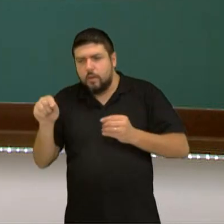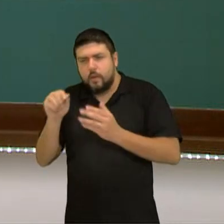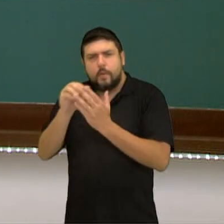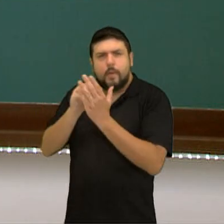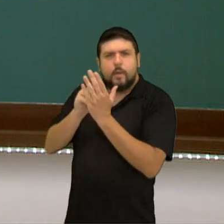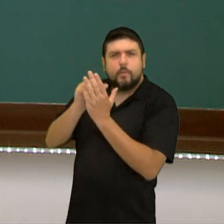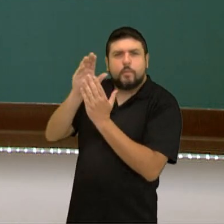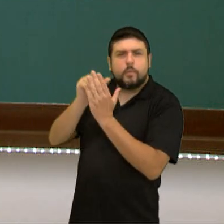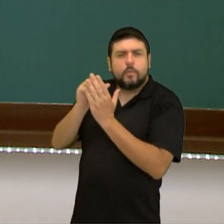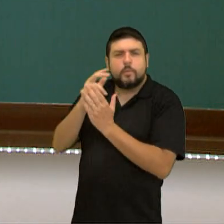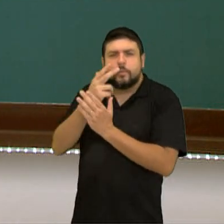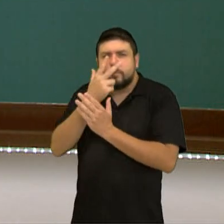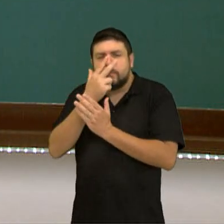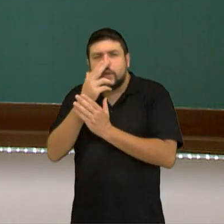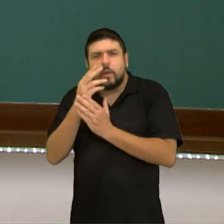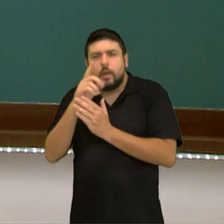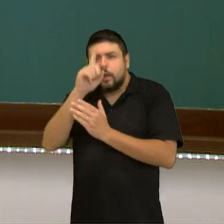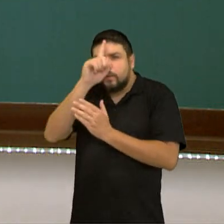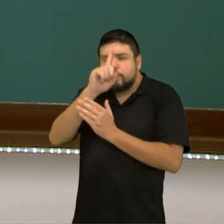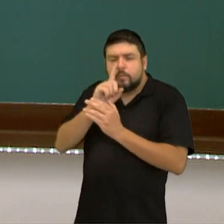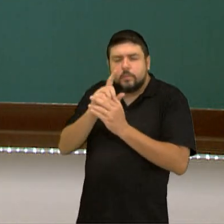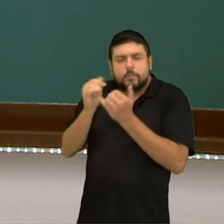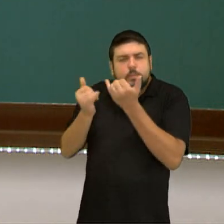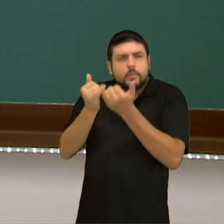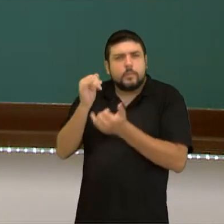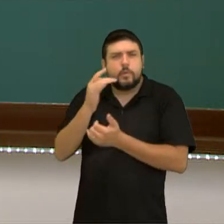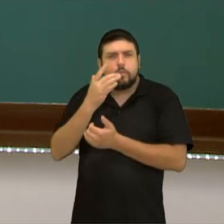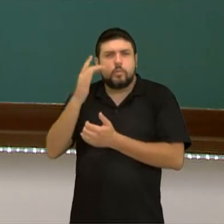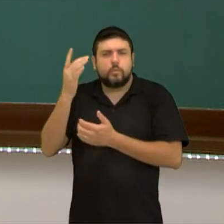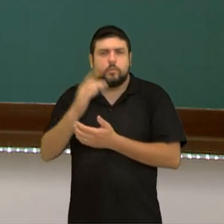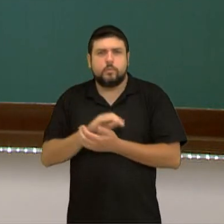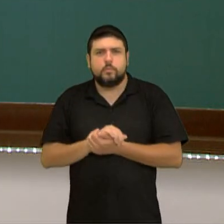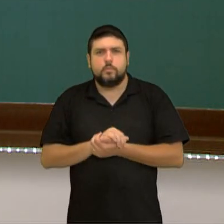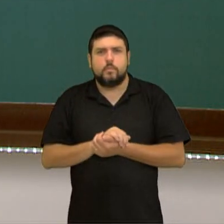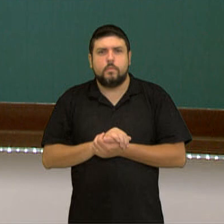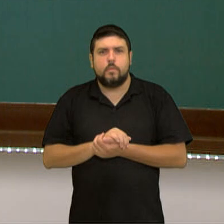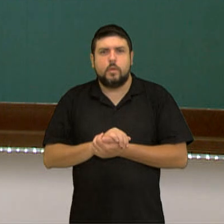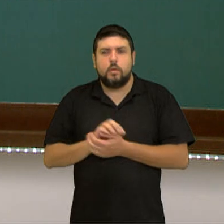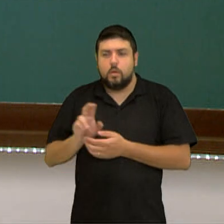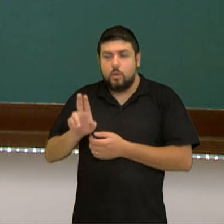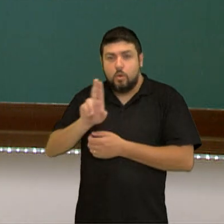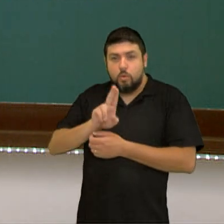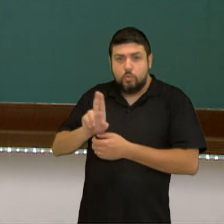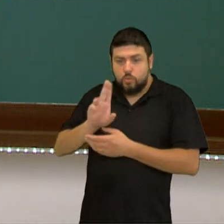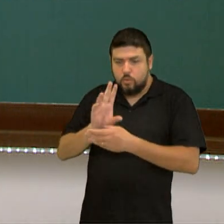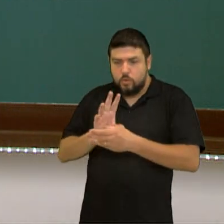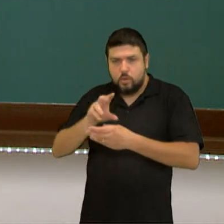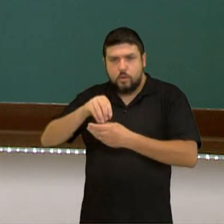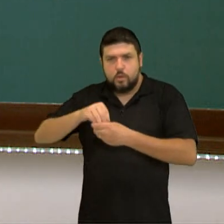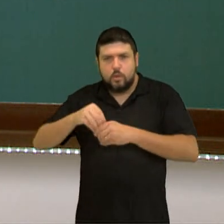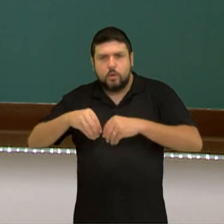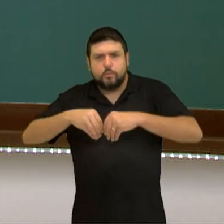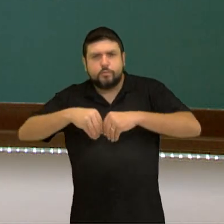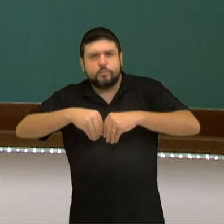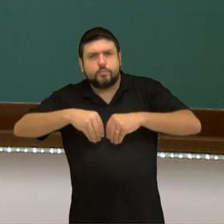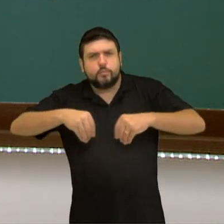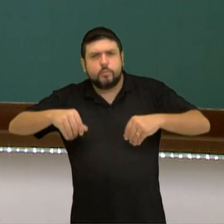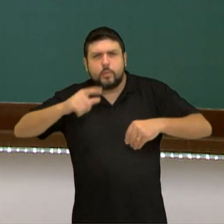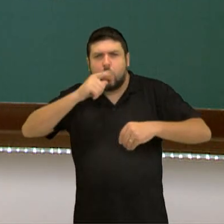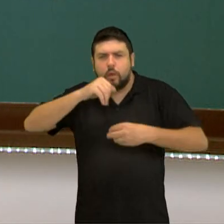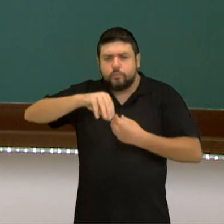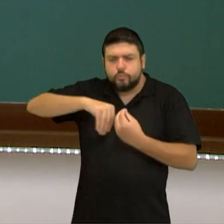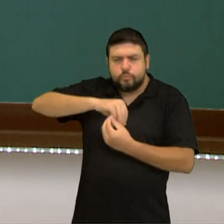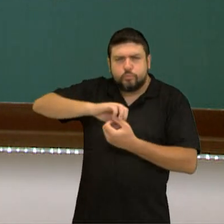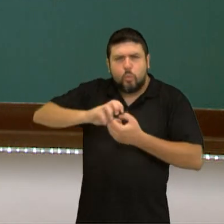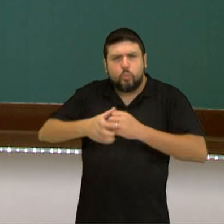assim. As imagens são muito simples, de barro cozido, né? Lembra que as outras imagens eram feitas de talha,